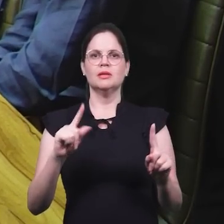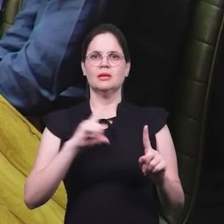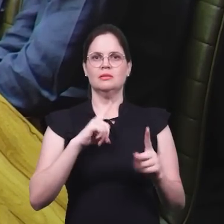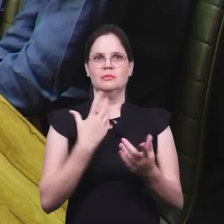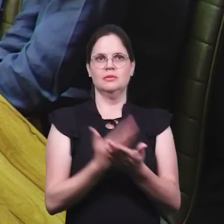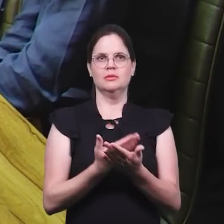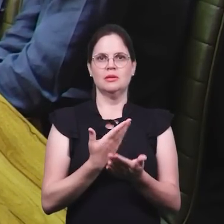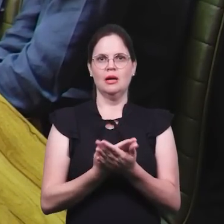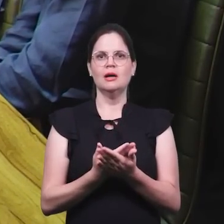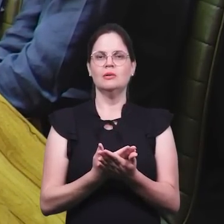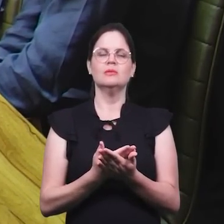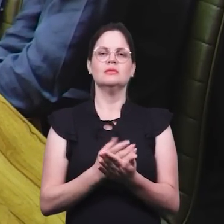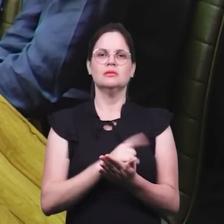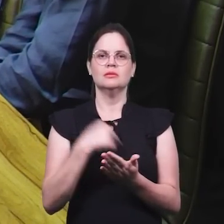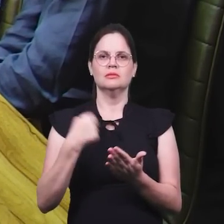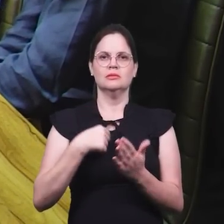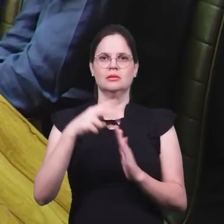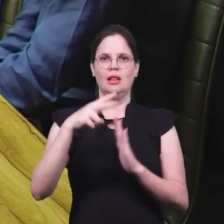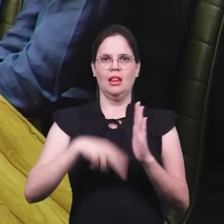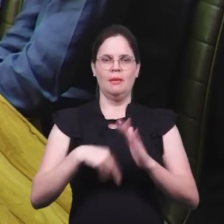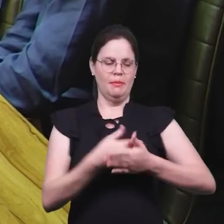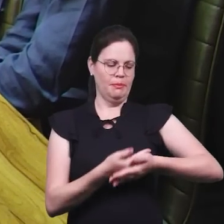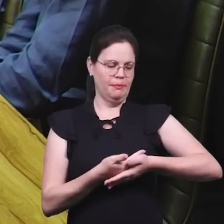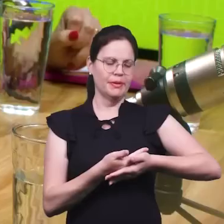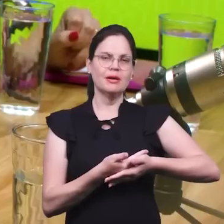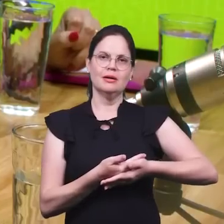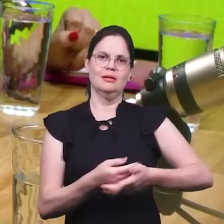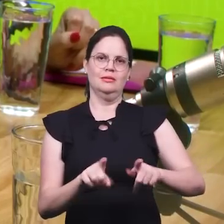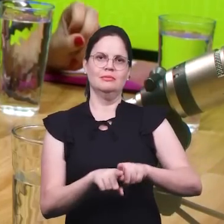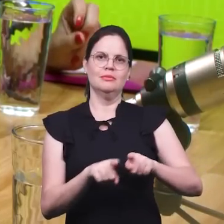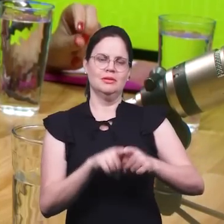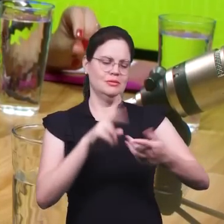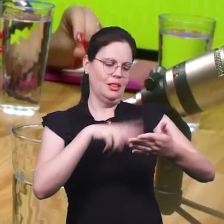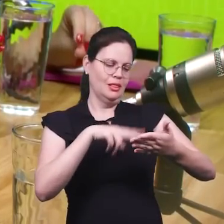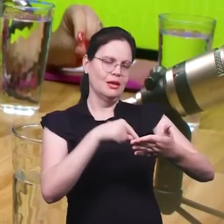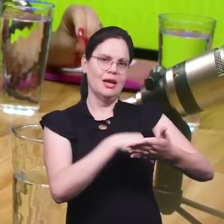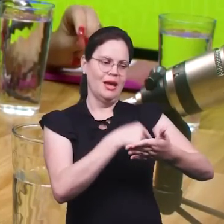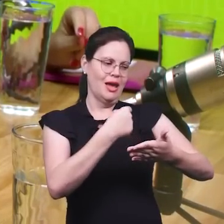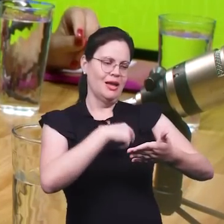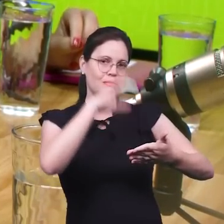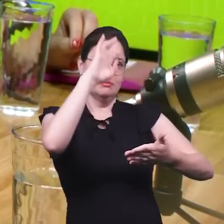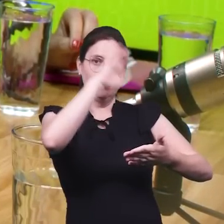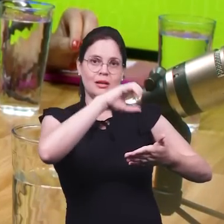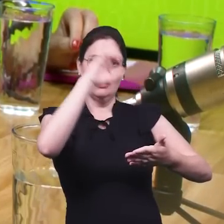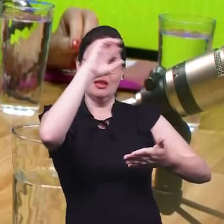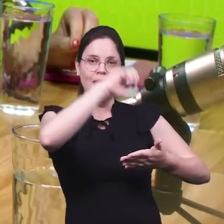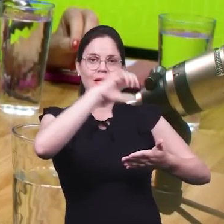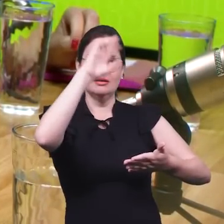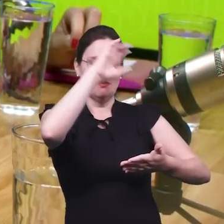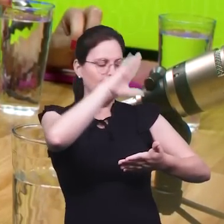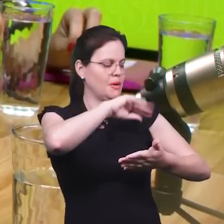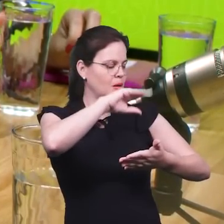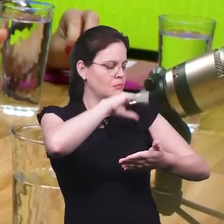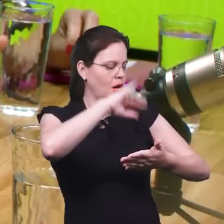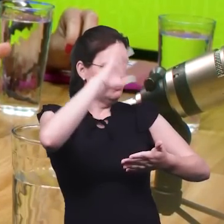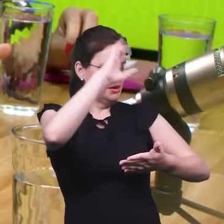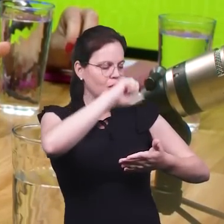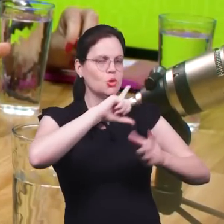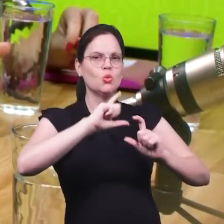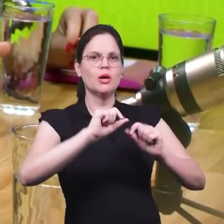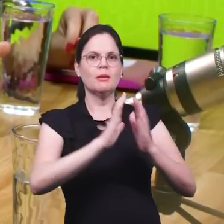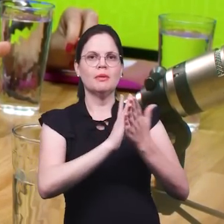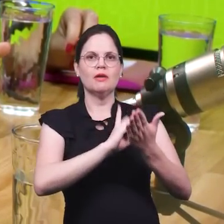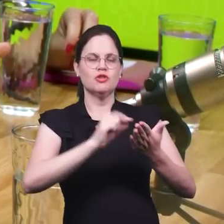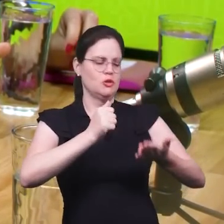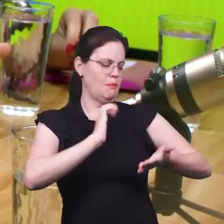aulas e nós lemos a palavra para bebês também, para que eles possam crescer sabendo que é a palavra de Deus. Nós